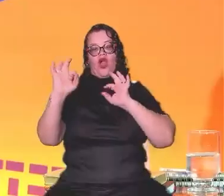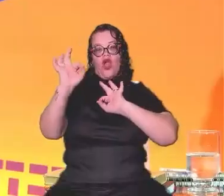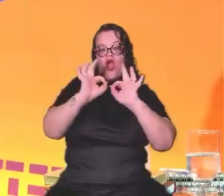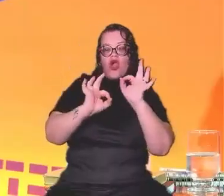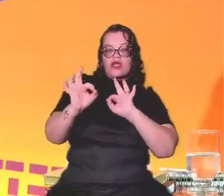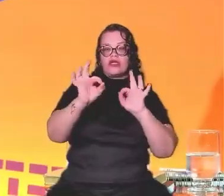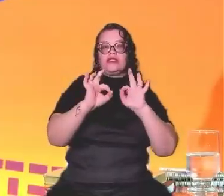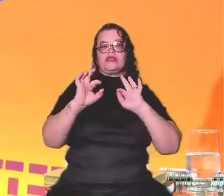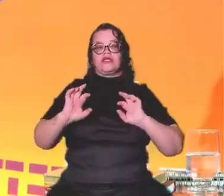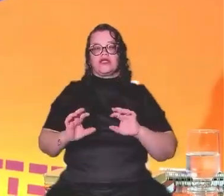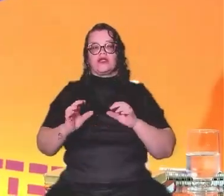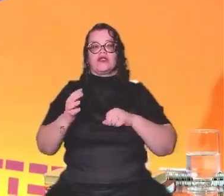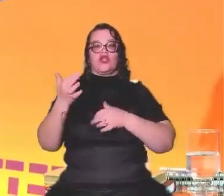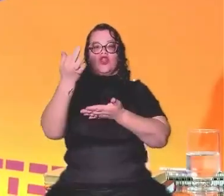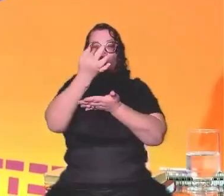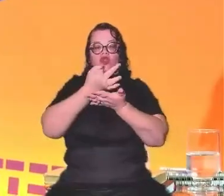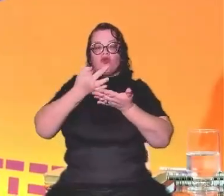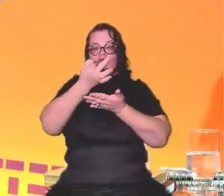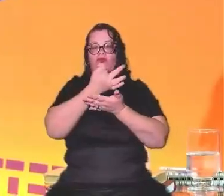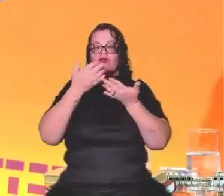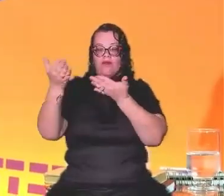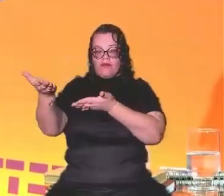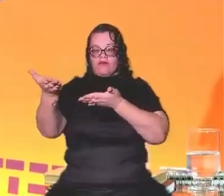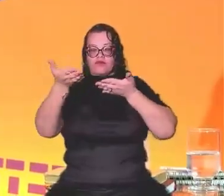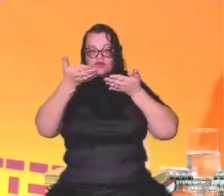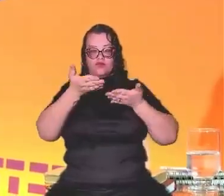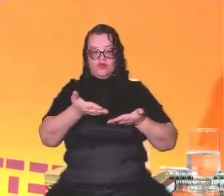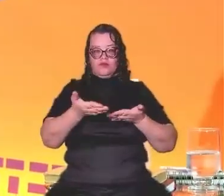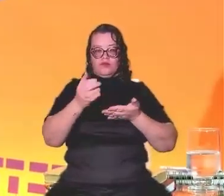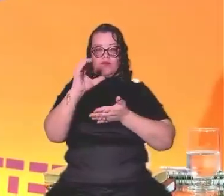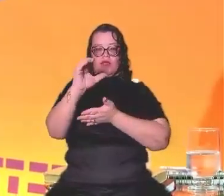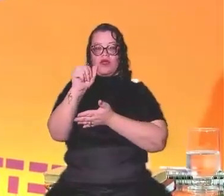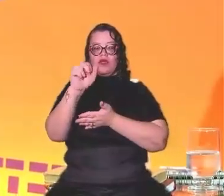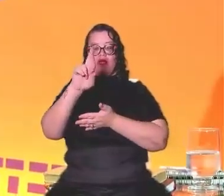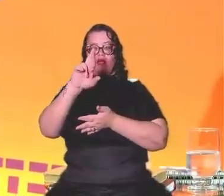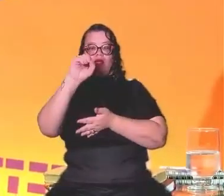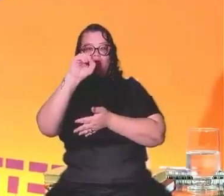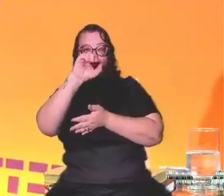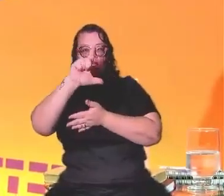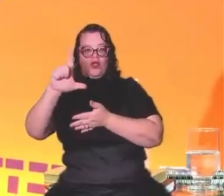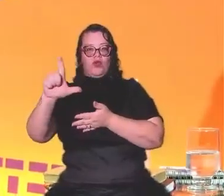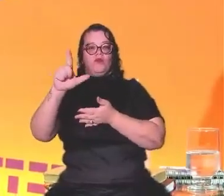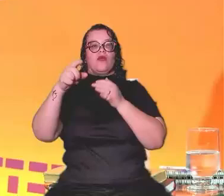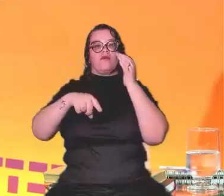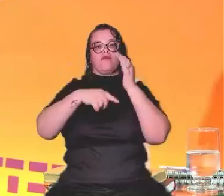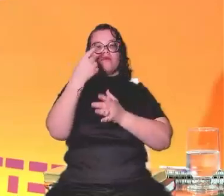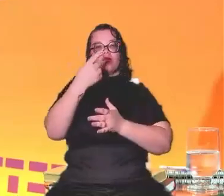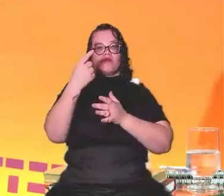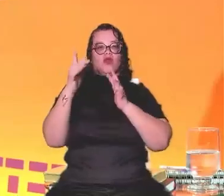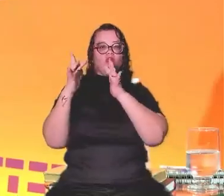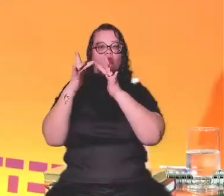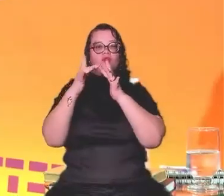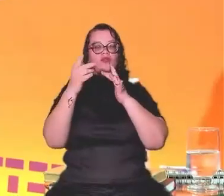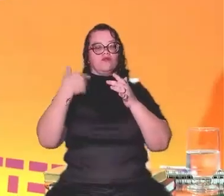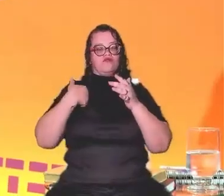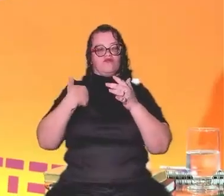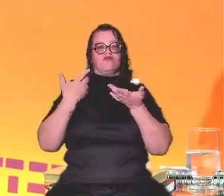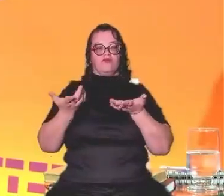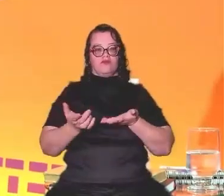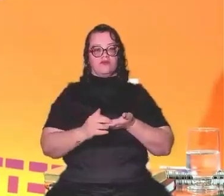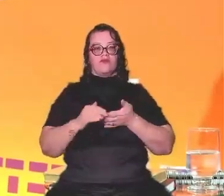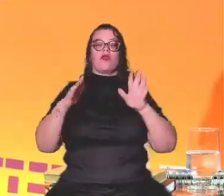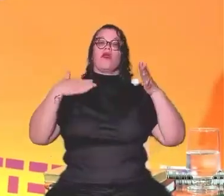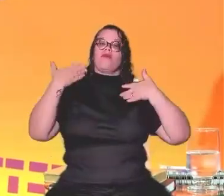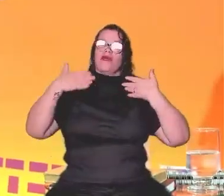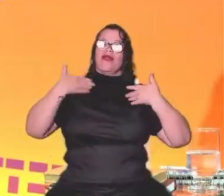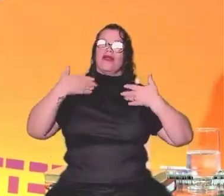verde e calça jeans escuro. Leva no pescoço o crachá dos participantes do evento. No canto inferior direito do vídeo em questão